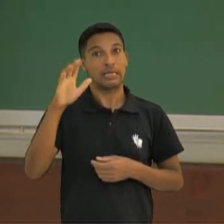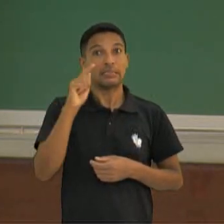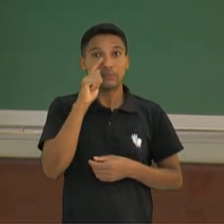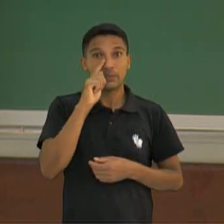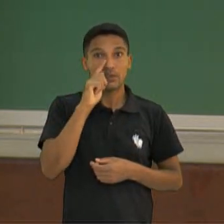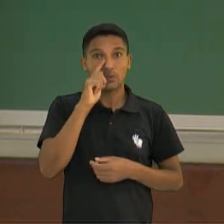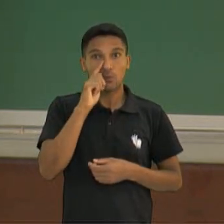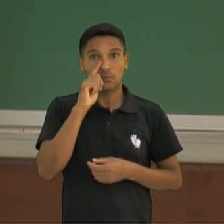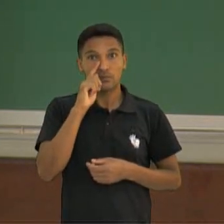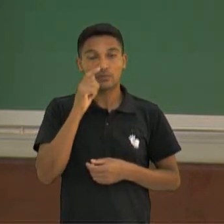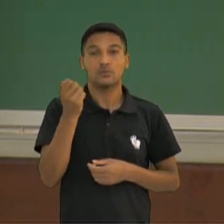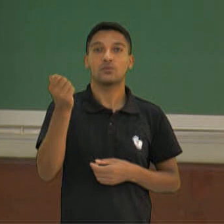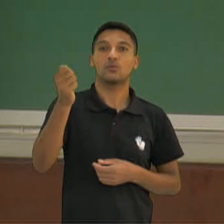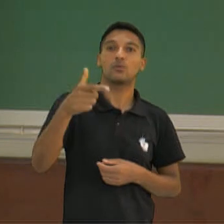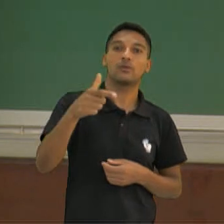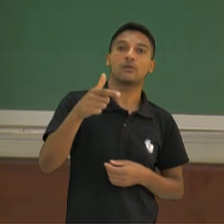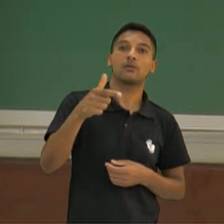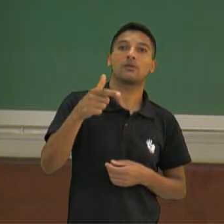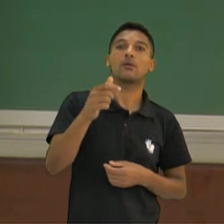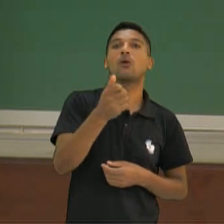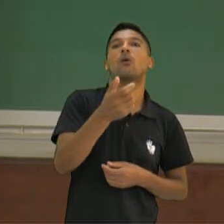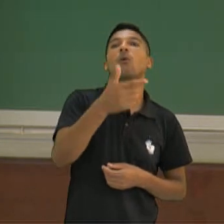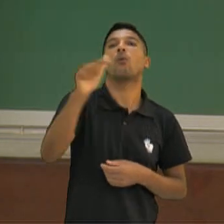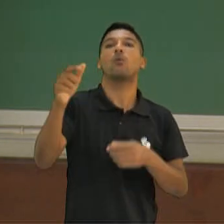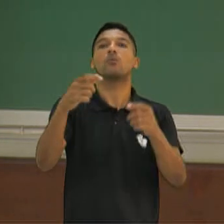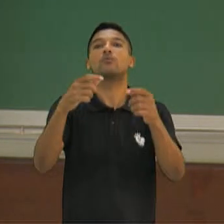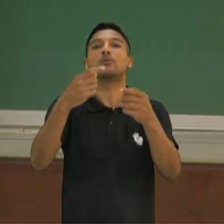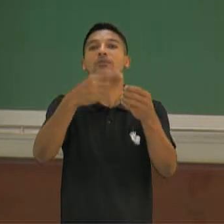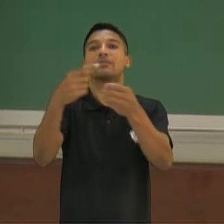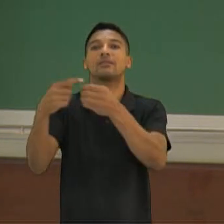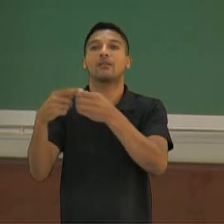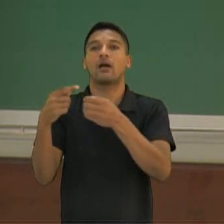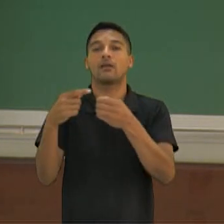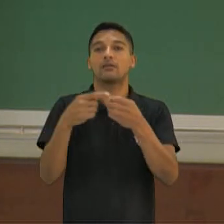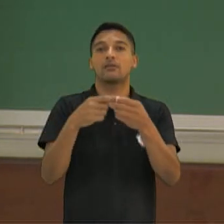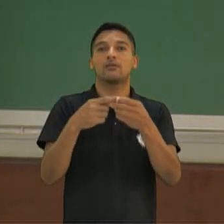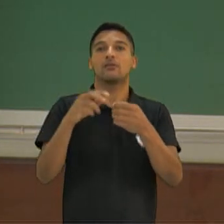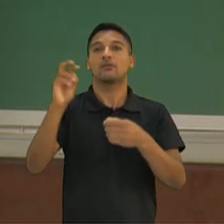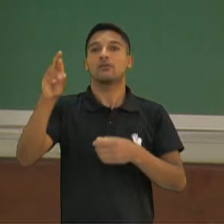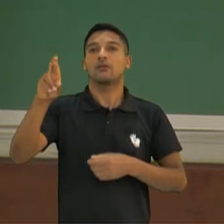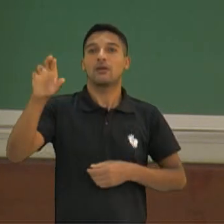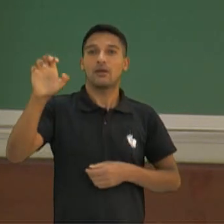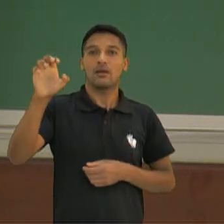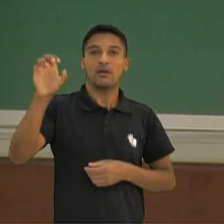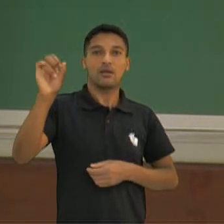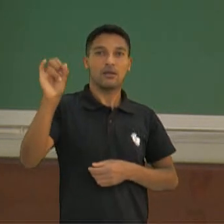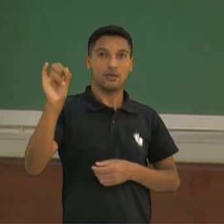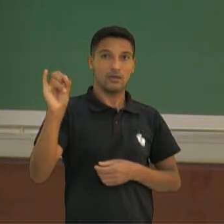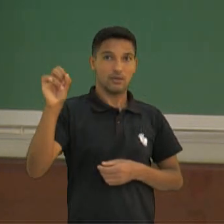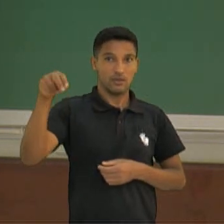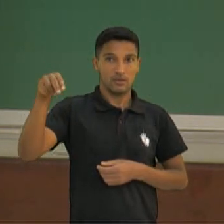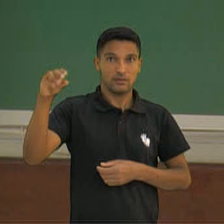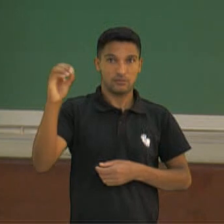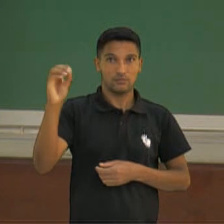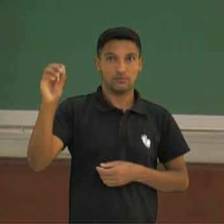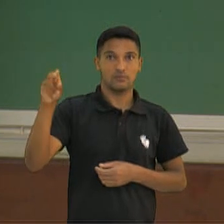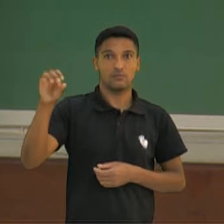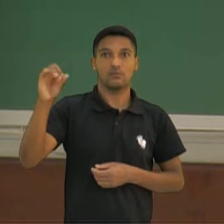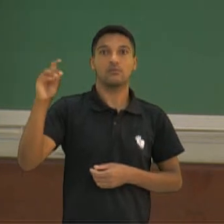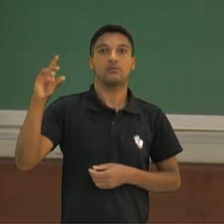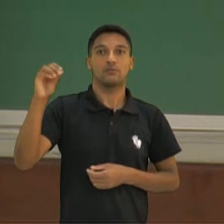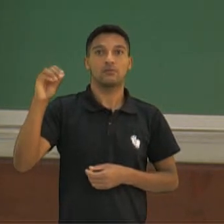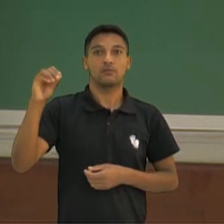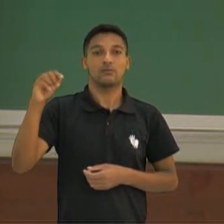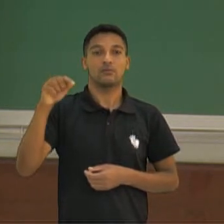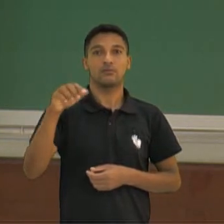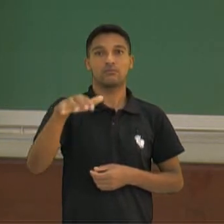do que outras cidades do Reino Unido, qual faz parte a Irlanda, a Inglaterra, a Escócia, o País de Gales. Então, Birmingham, famosa